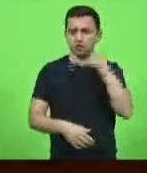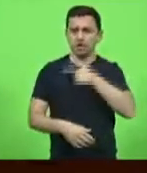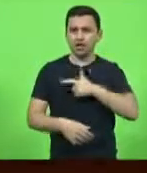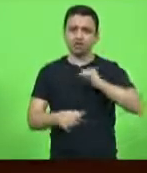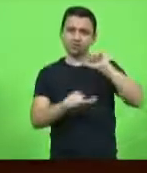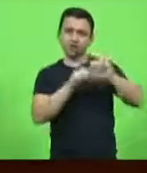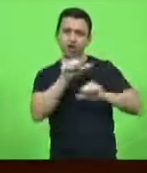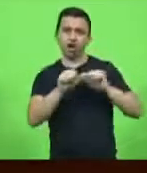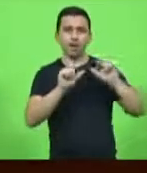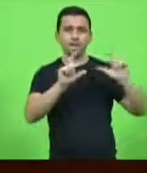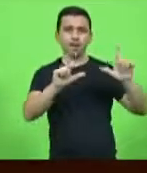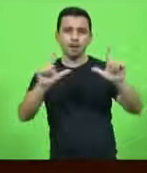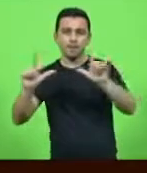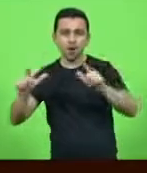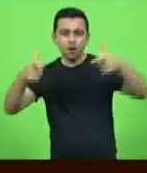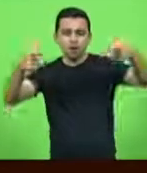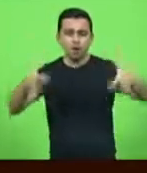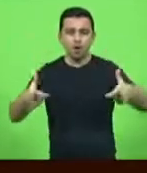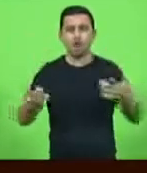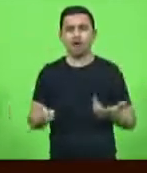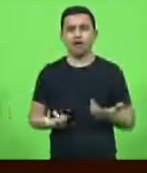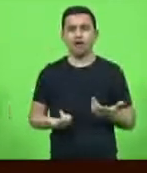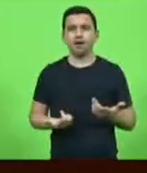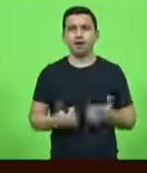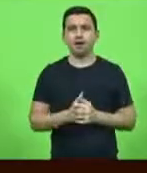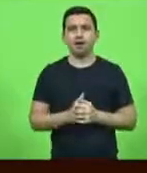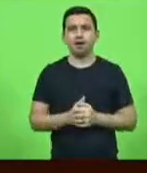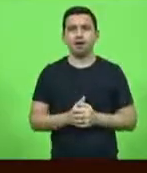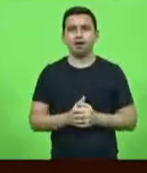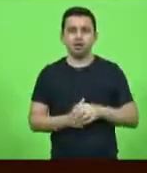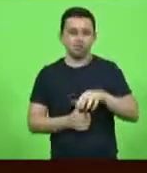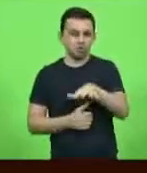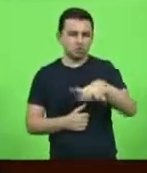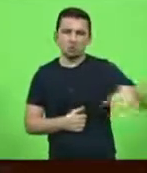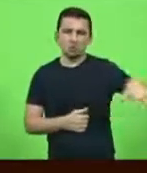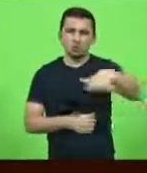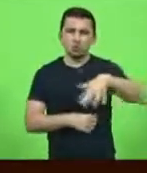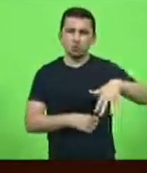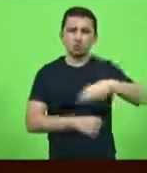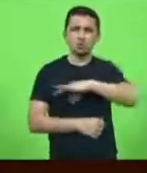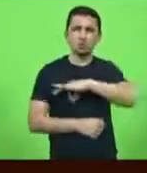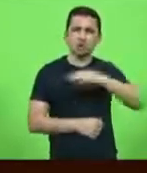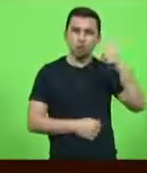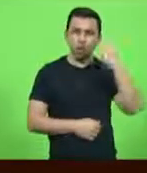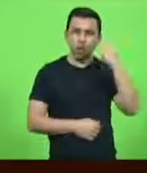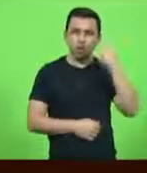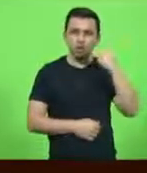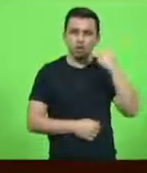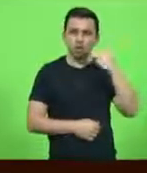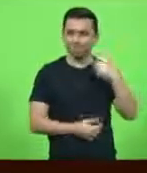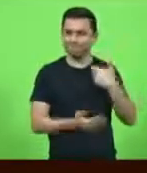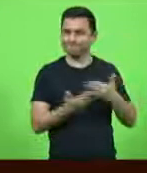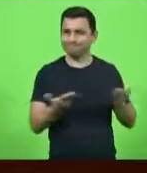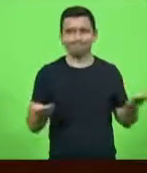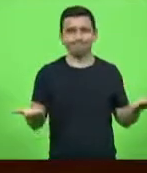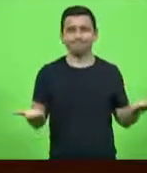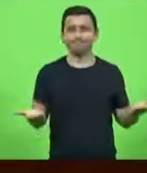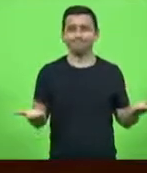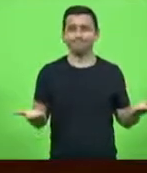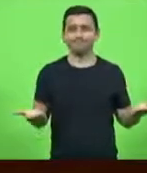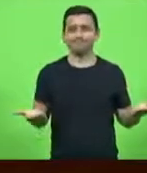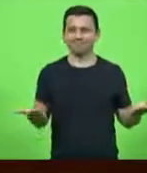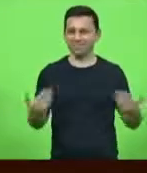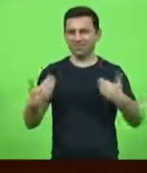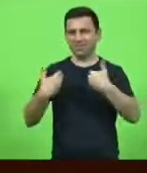quadros reformar sede eo praça e para cima de mim não